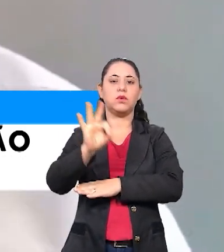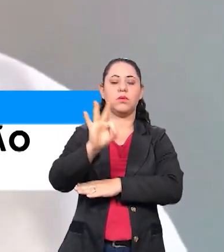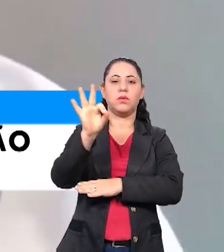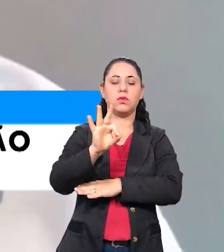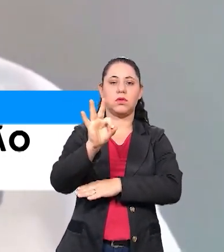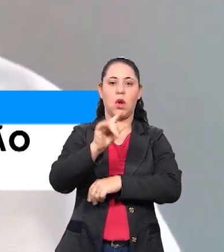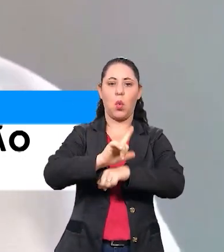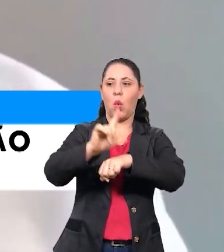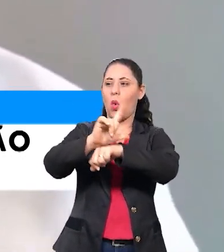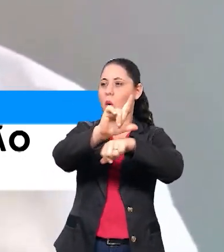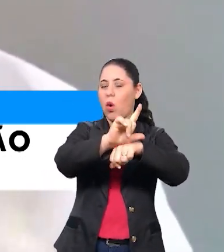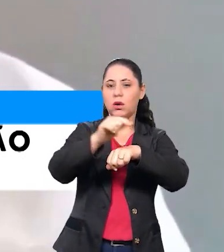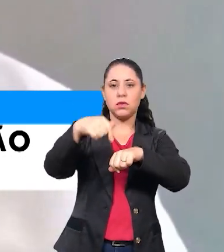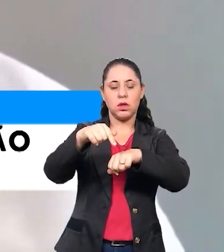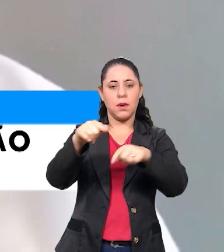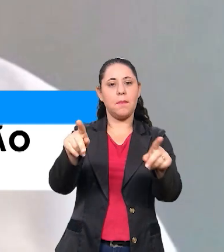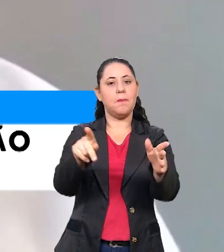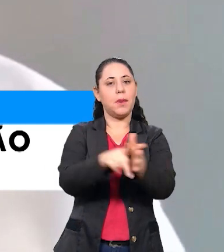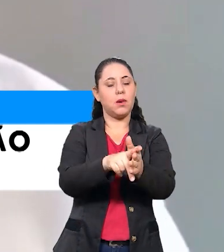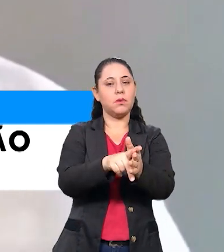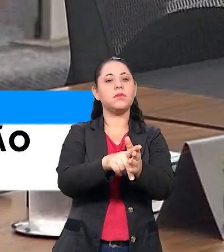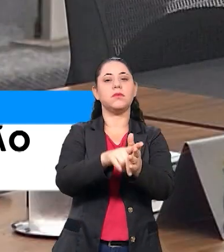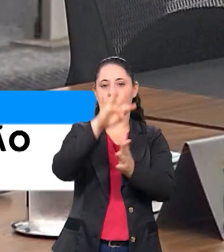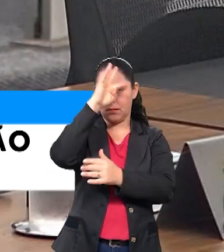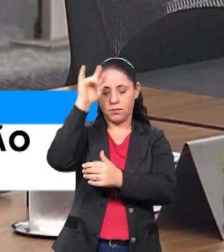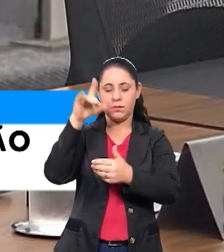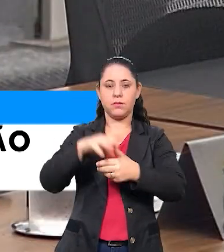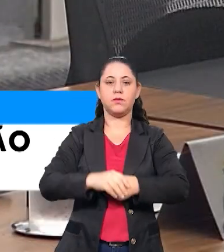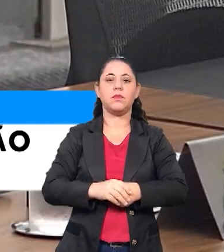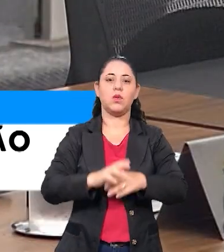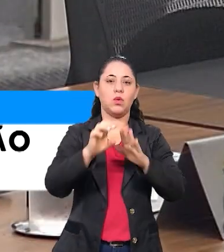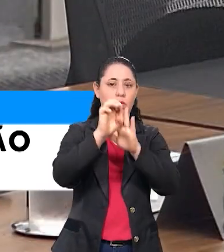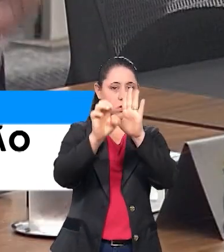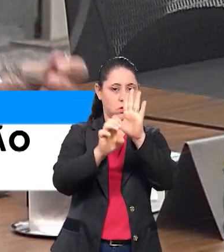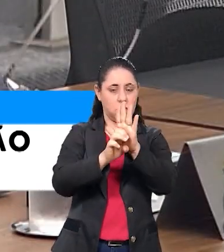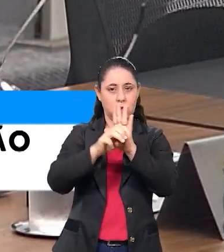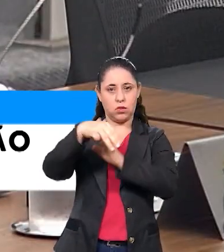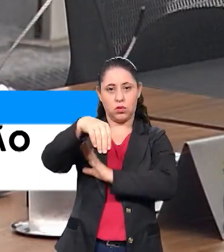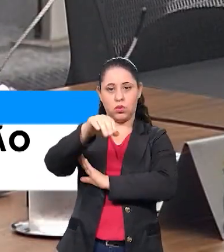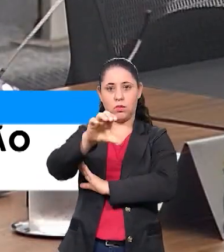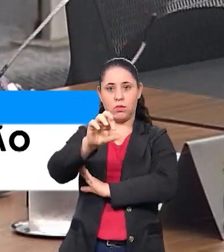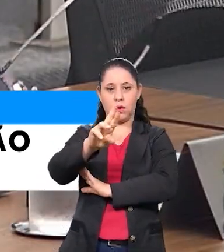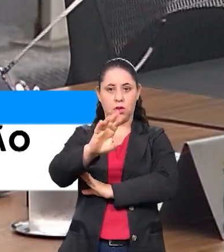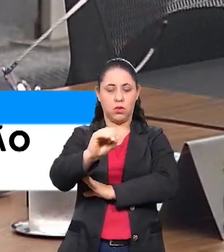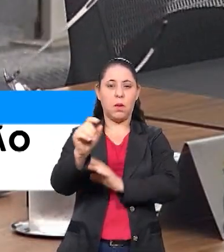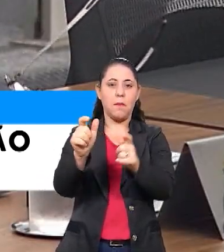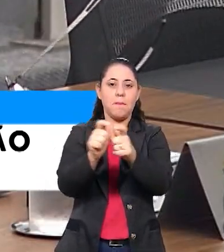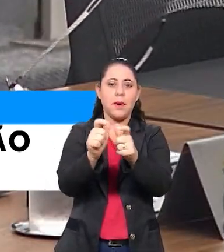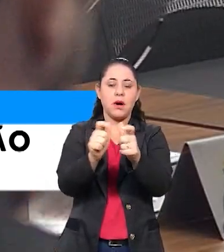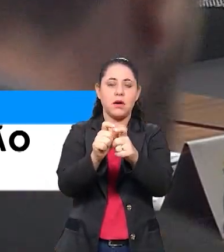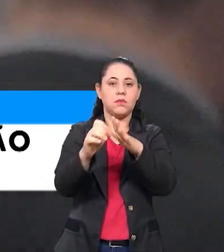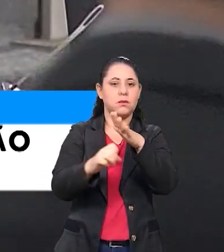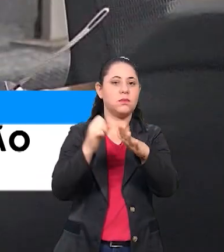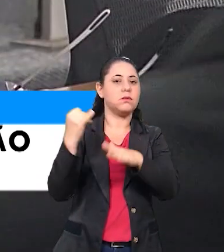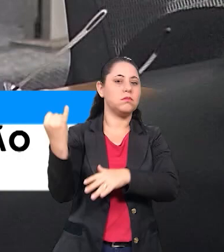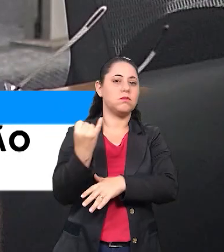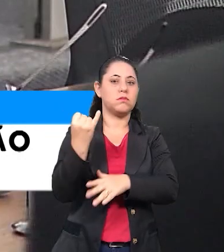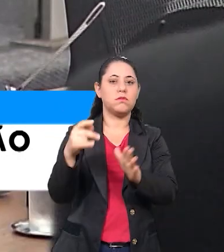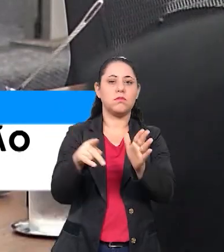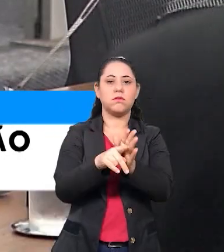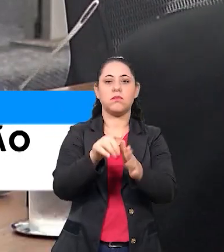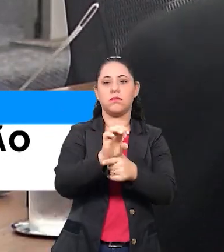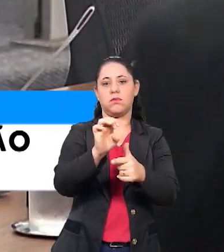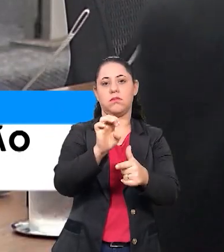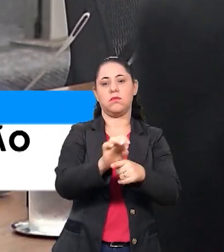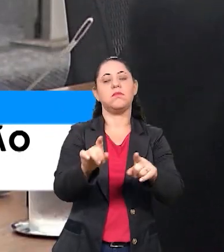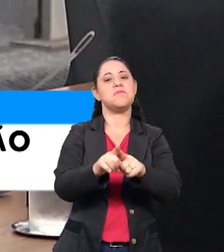88% dos estabelecimentos comerciais aqui do Mato Grosso do Sul. O Estatuto da Micro e Pequena Empresa, além de ser importantíssimo Mato